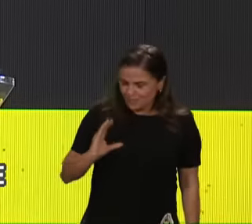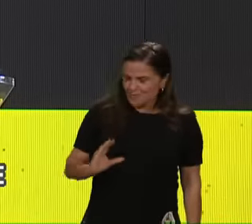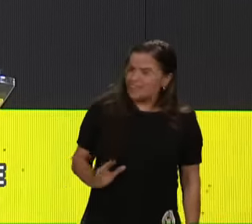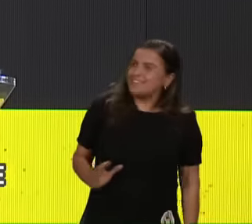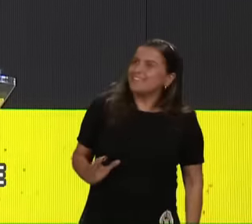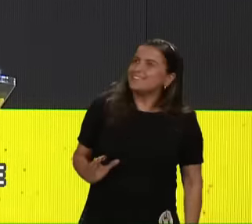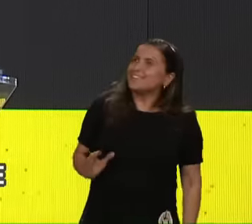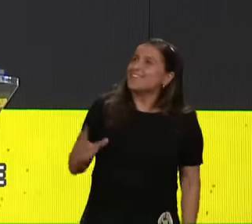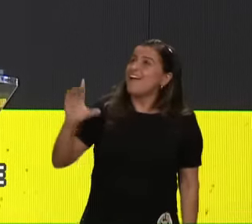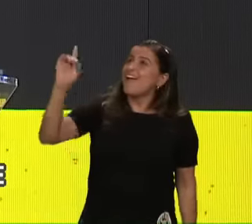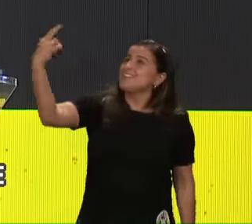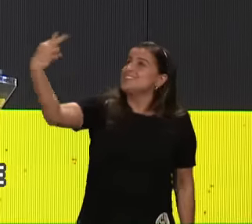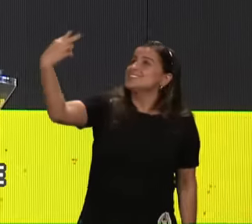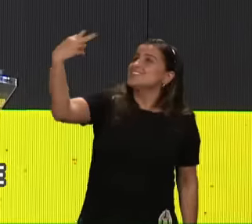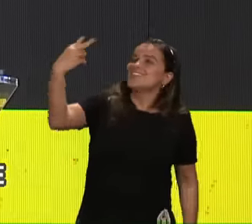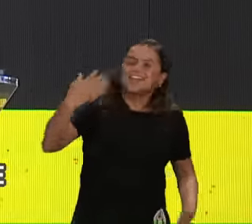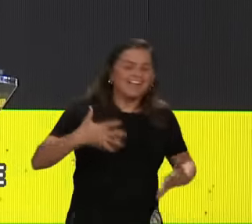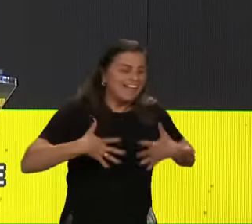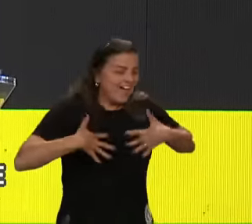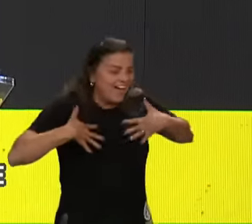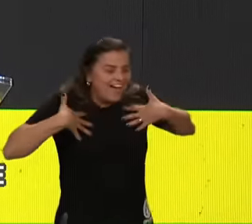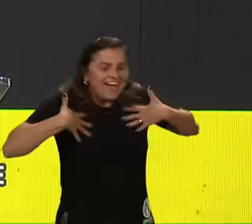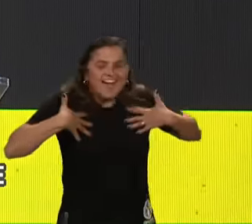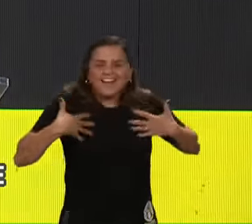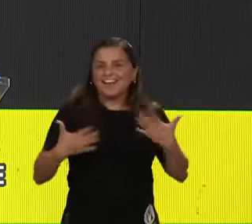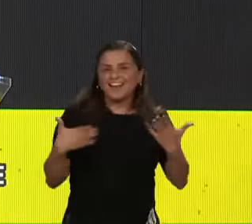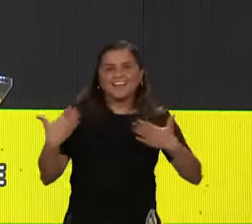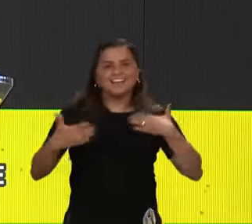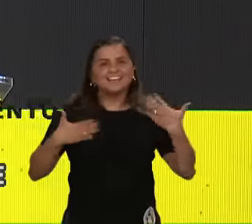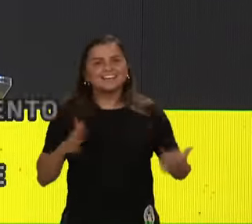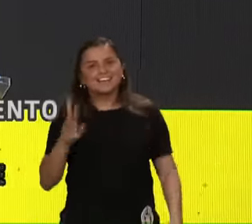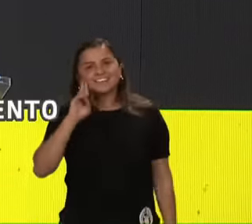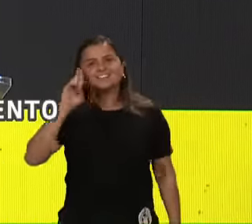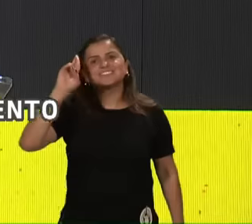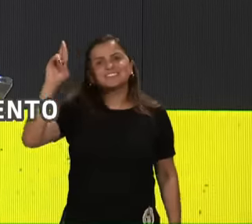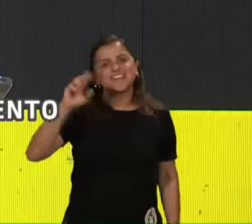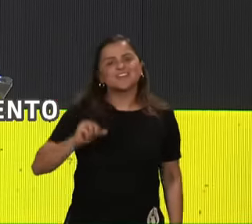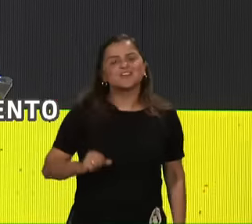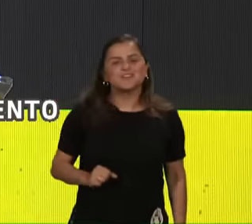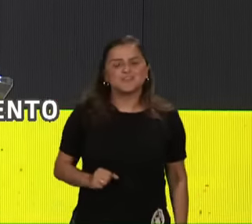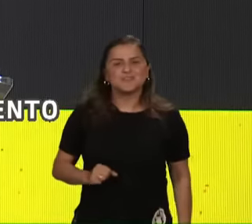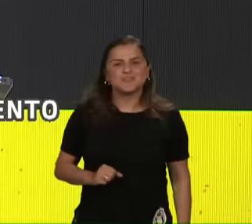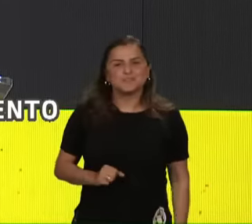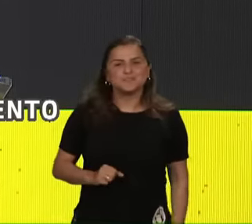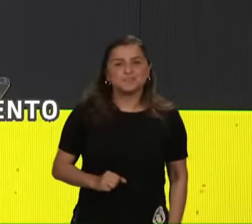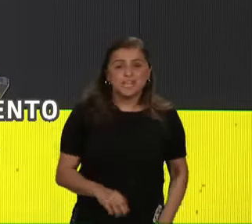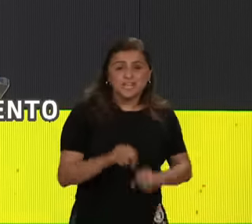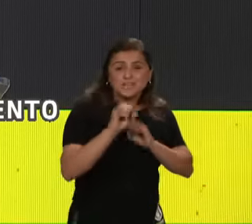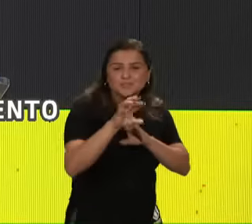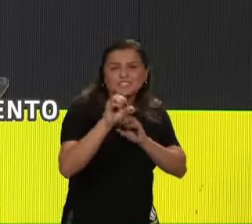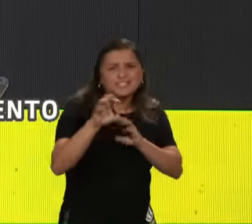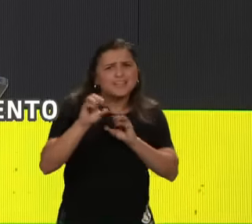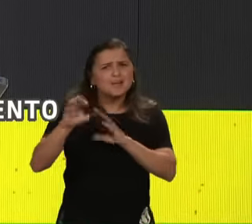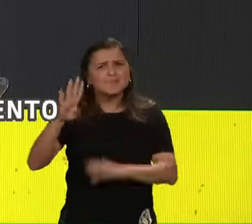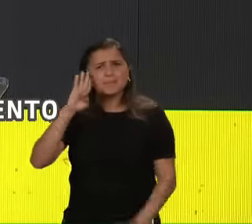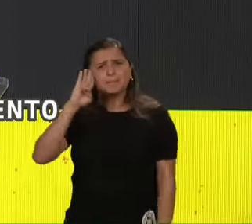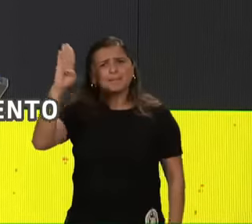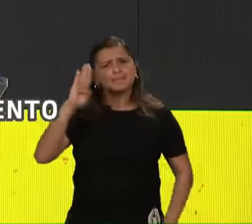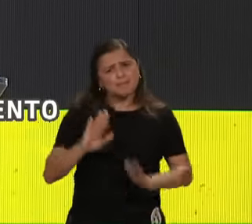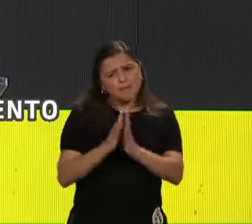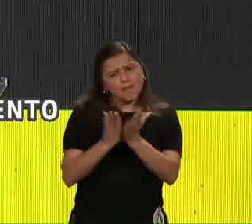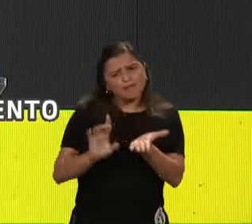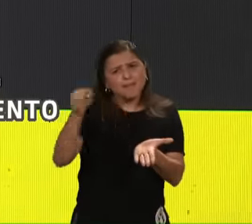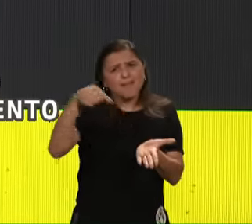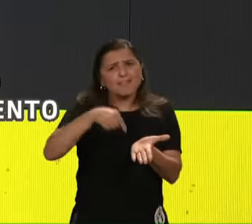Senhor. Agradar o Senhor é aquele ensinamento tão central, ordenado aqui na palavra de